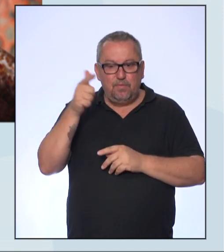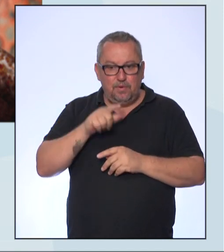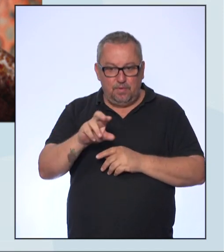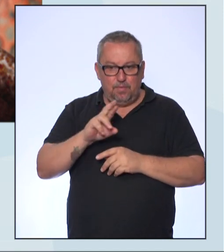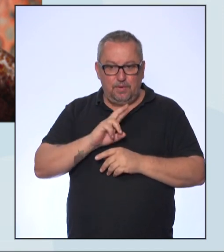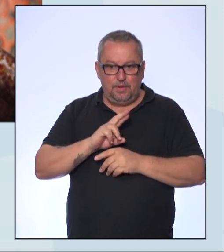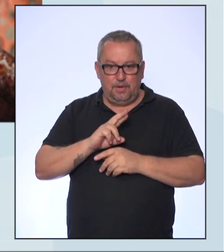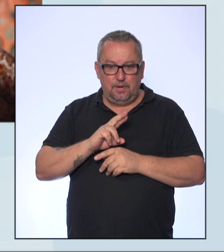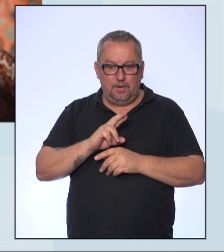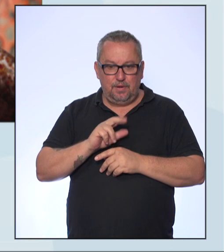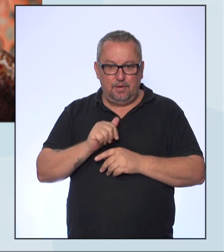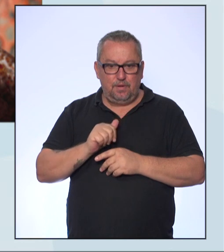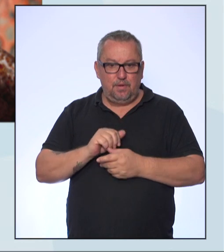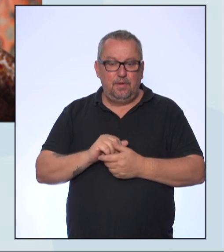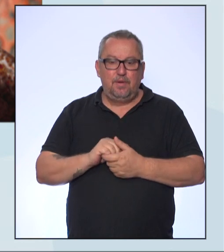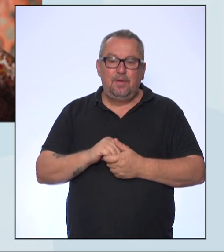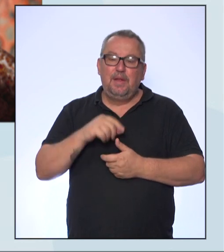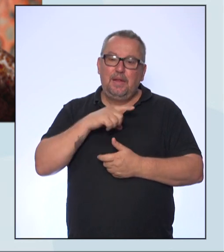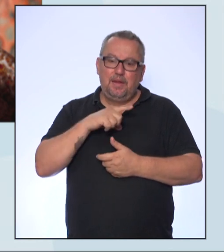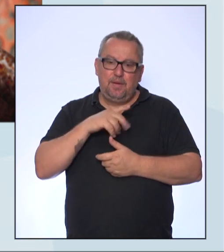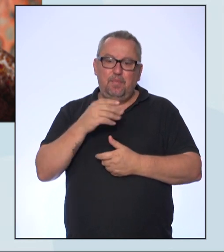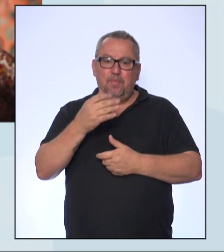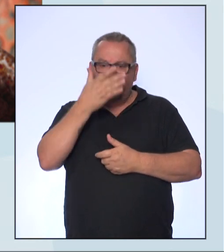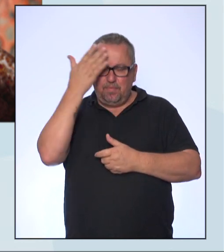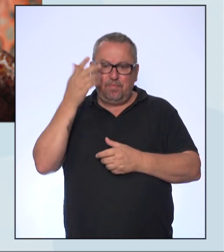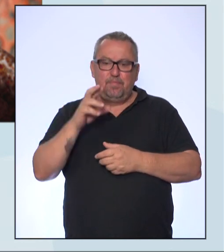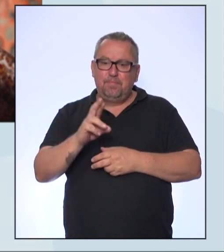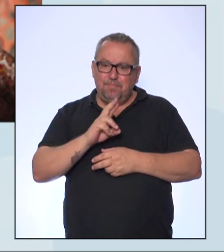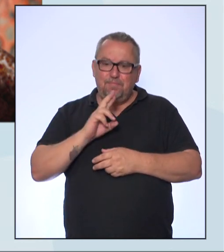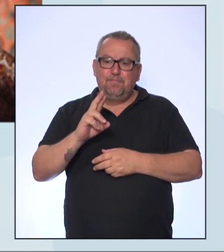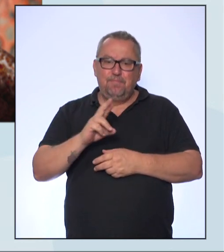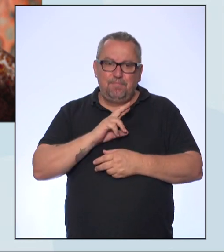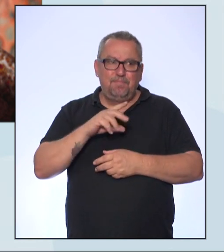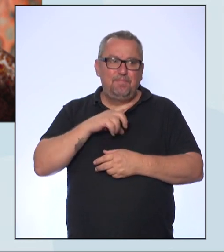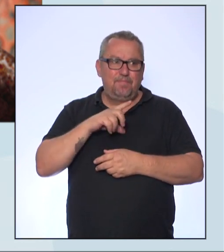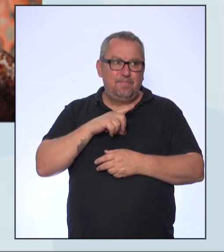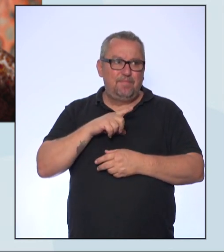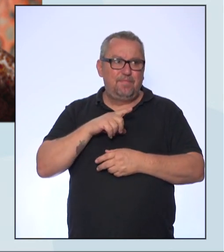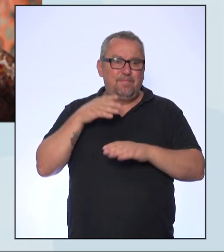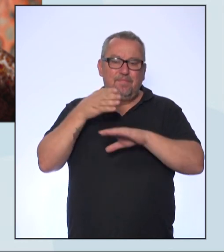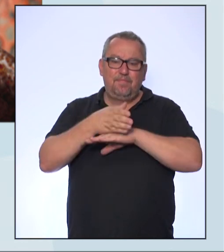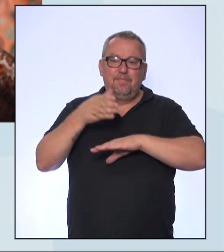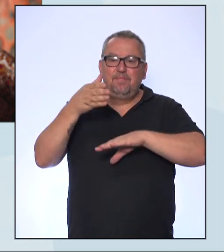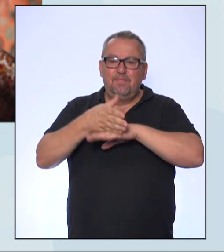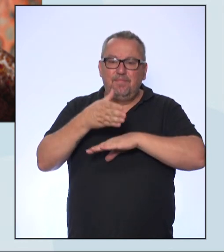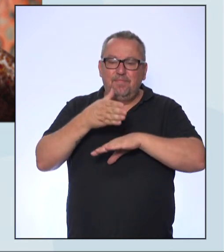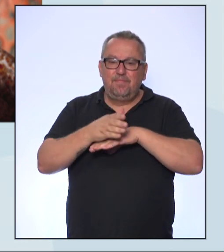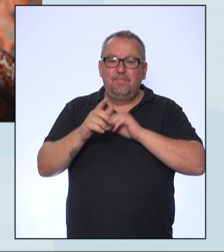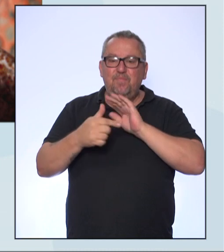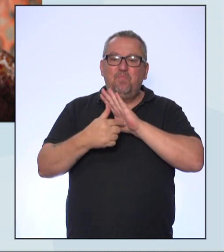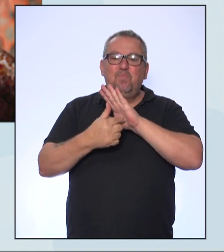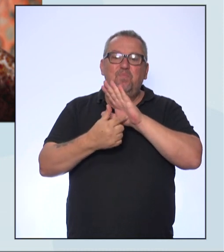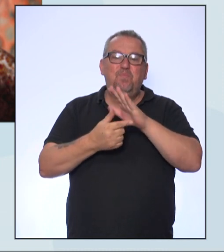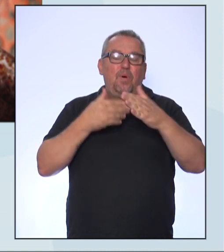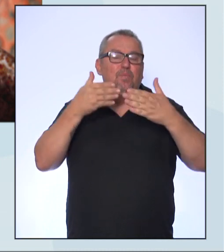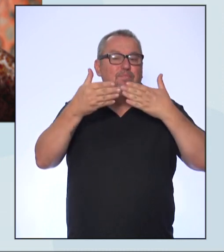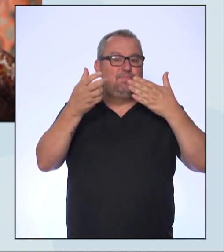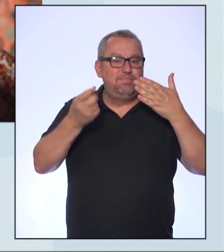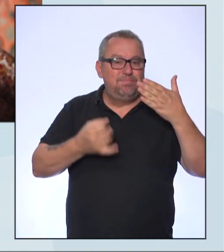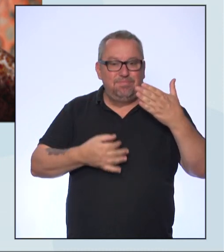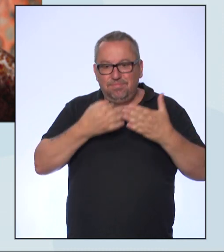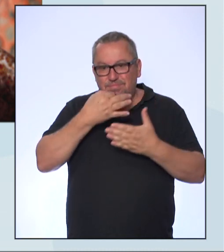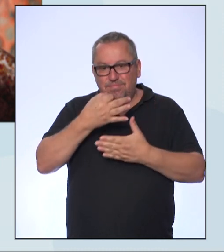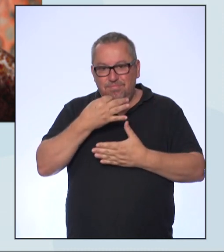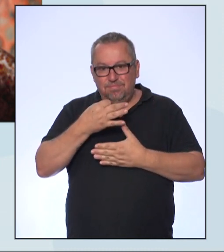responderem. Olha, tem muitas pessoas já respondendo aí. Já estão sinalizando que eles acham